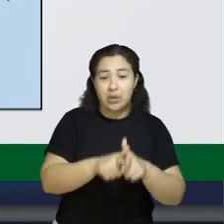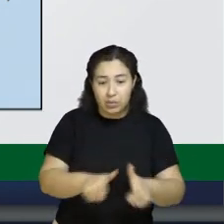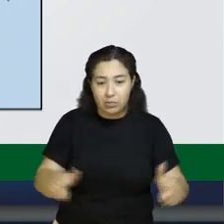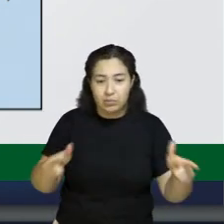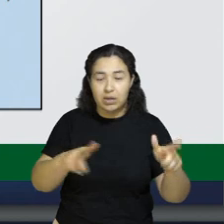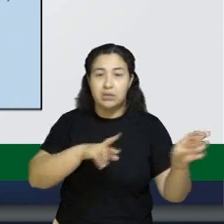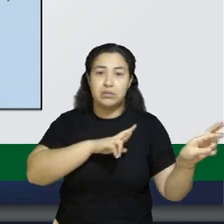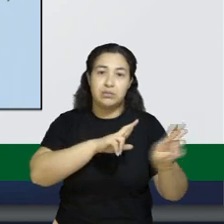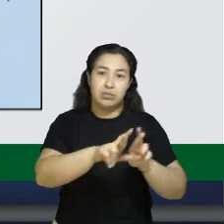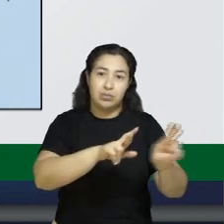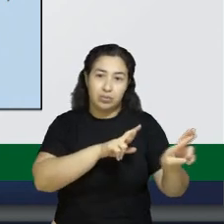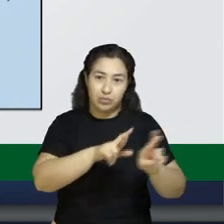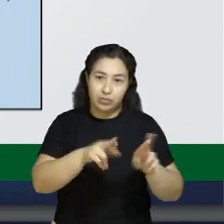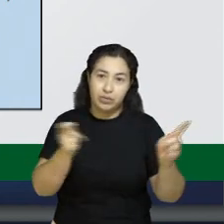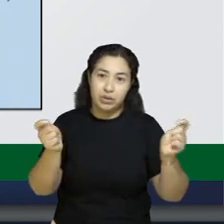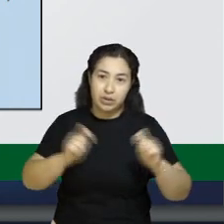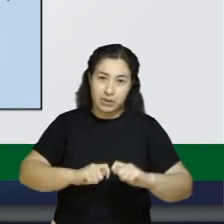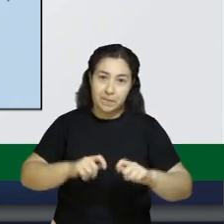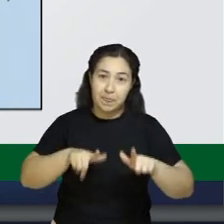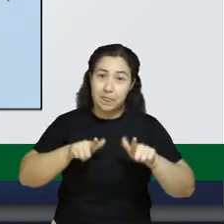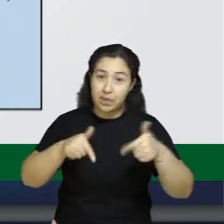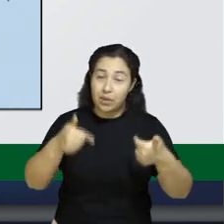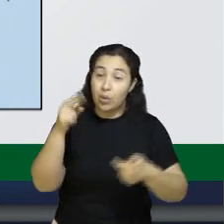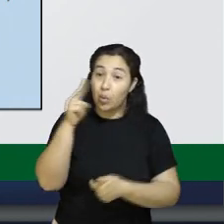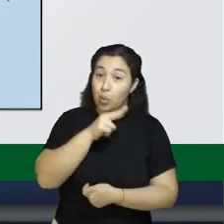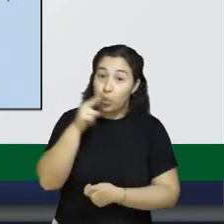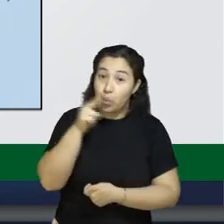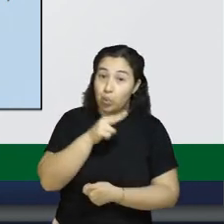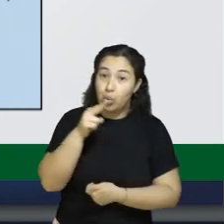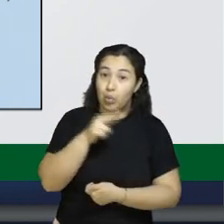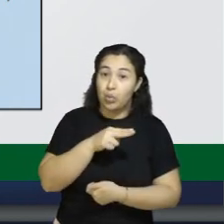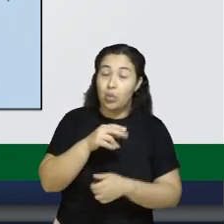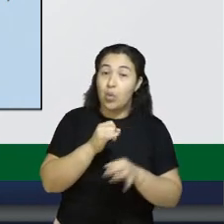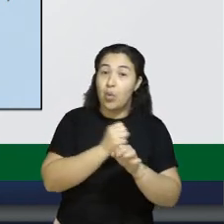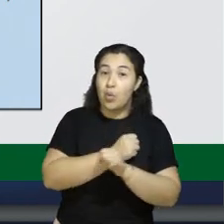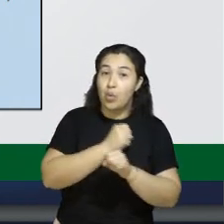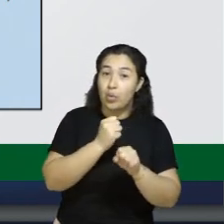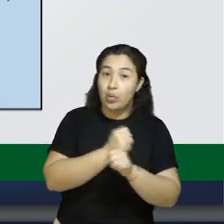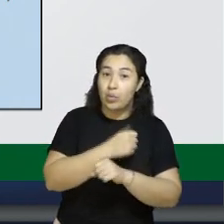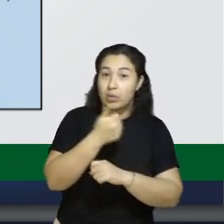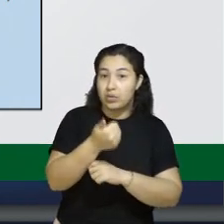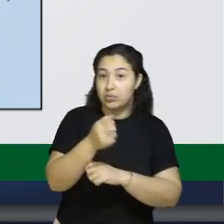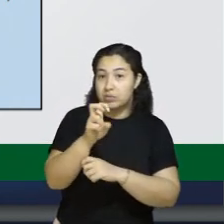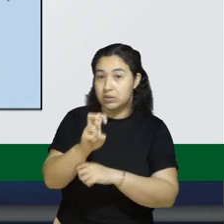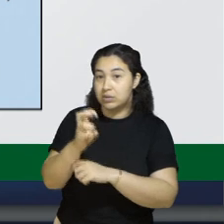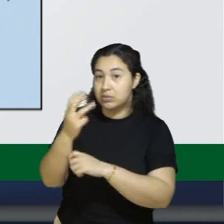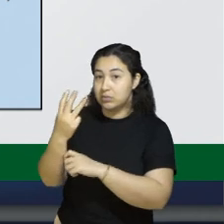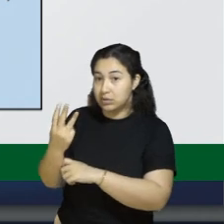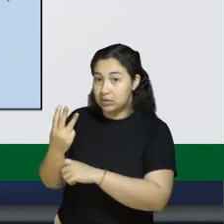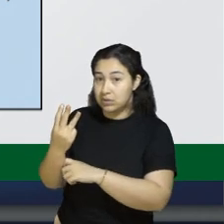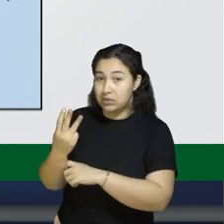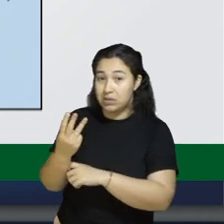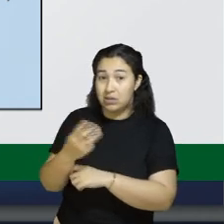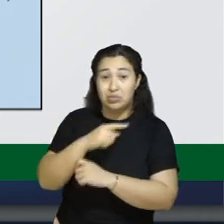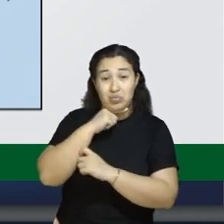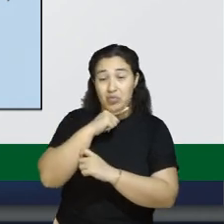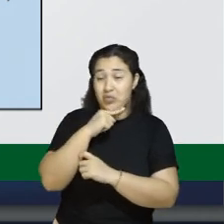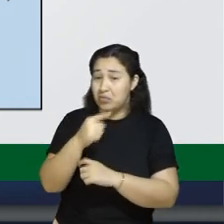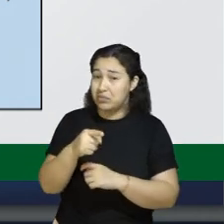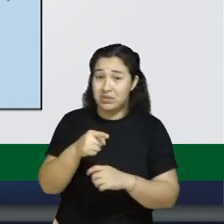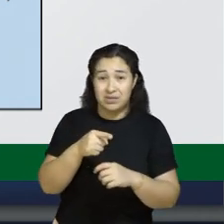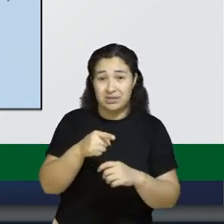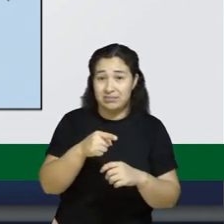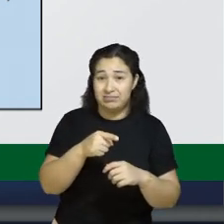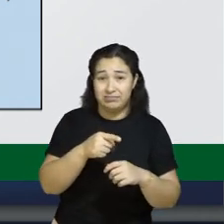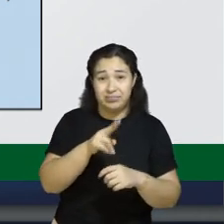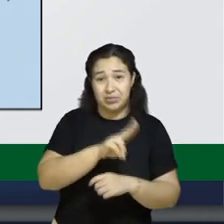rodoviária. Ações emergenciais, eu cito aqui a questão das obras da BR-153, que está intransitável, nós não temos mais condições.